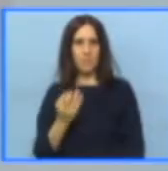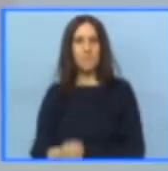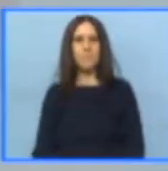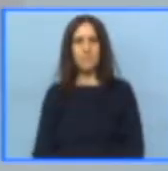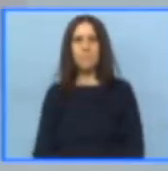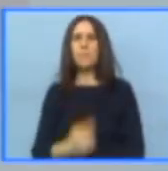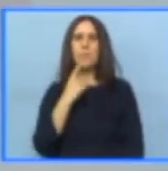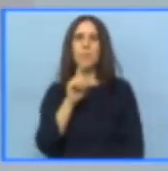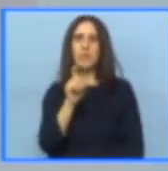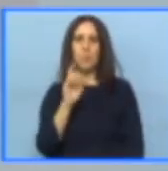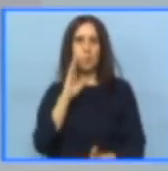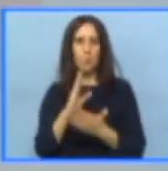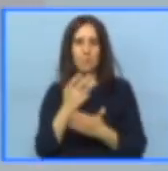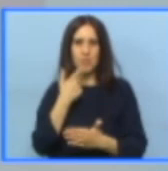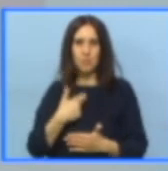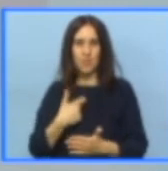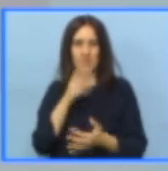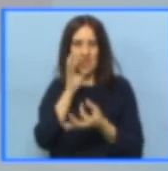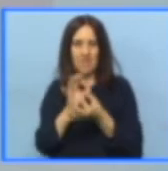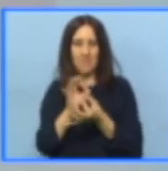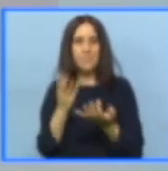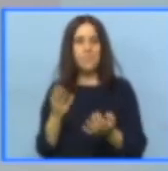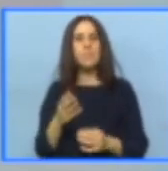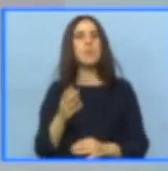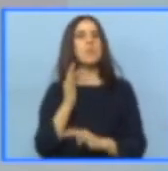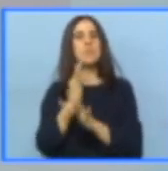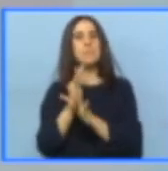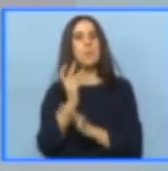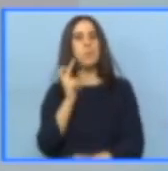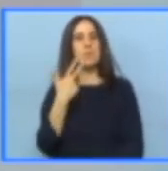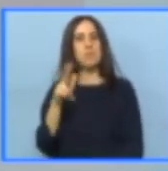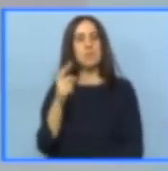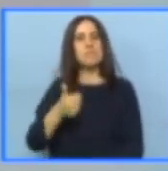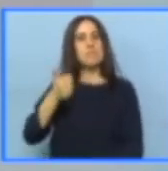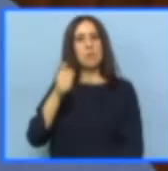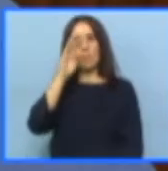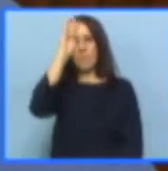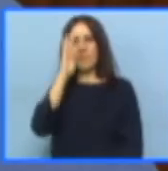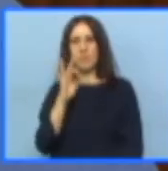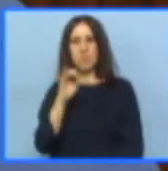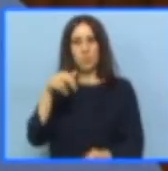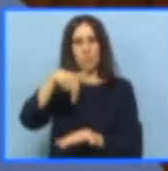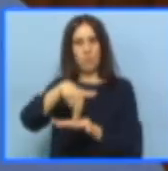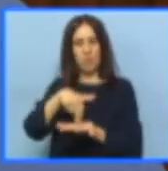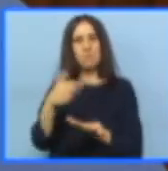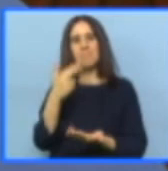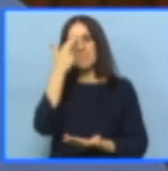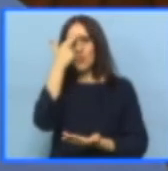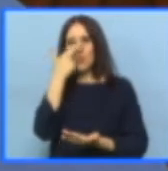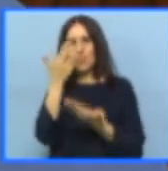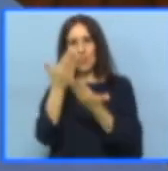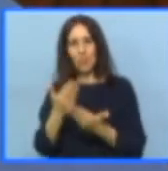última questão para uma resposta breve. É a celebração deste centenário, sobretudo a presença do Papa Francisco, o olhar do historiador, de que